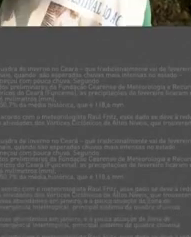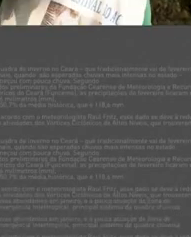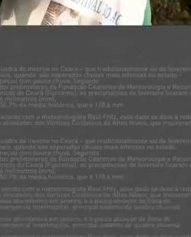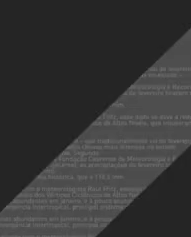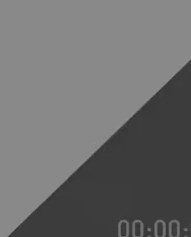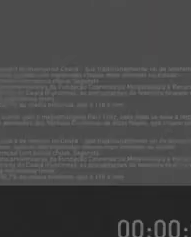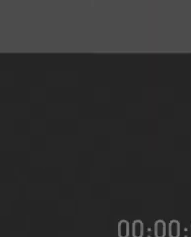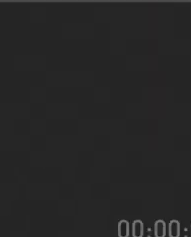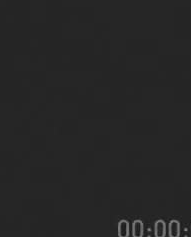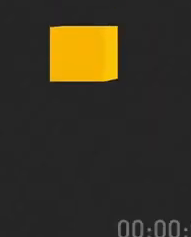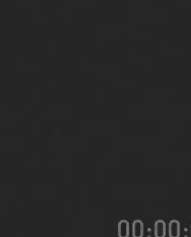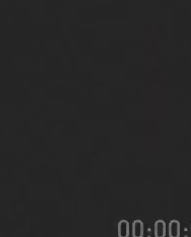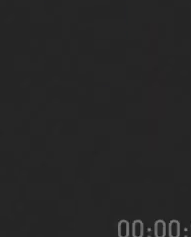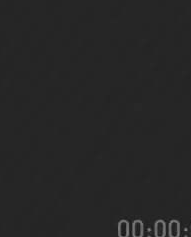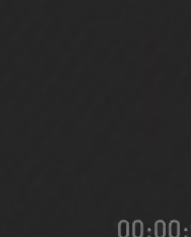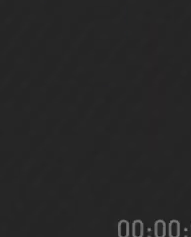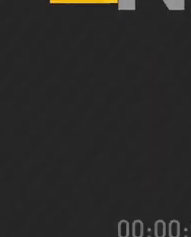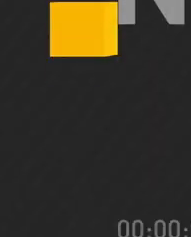ae